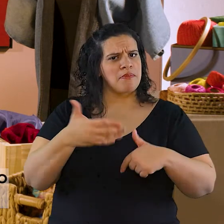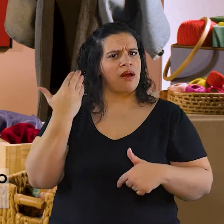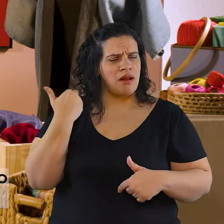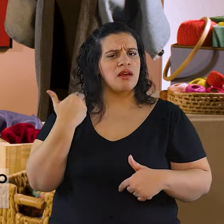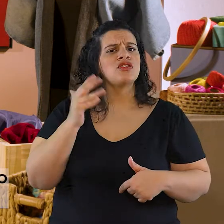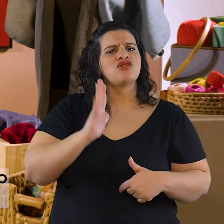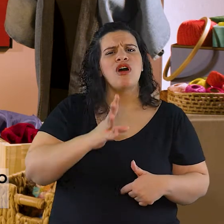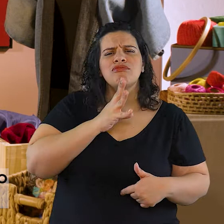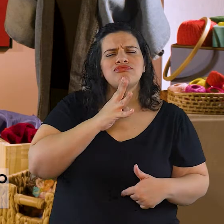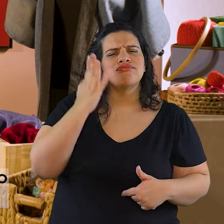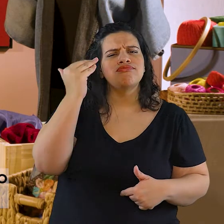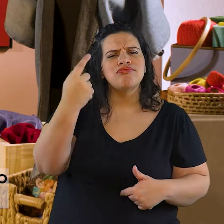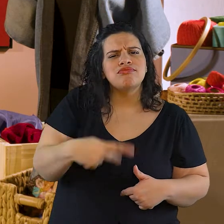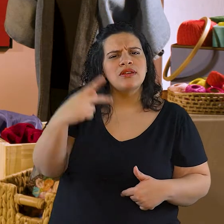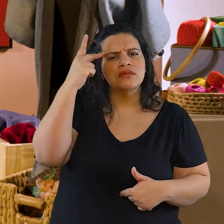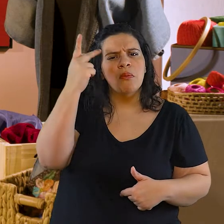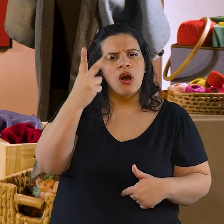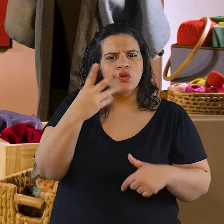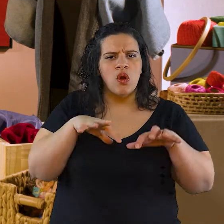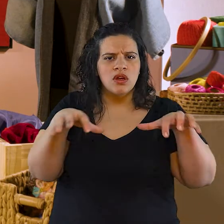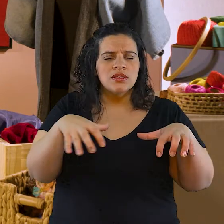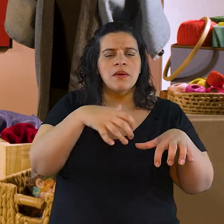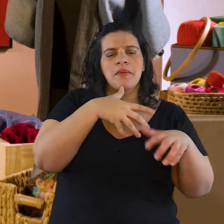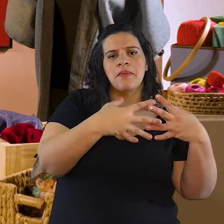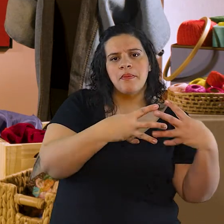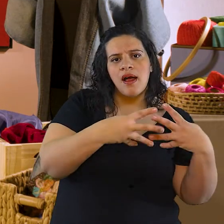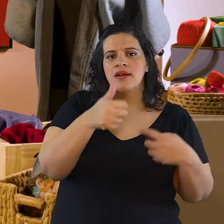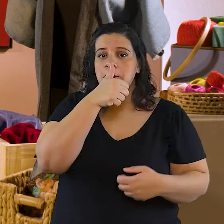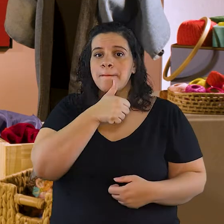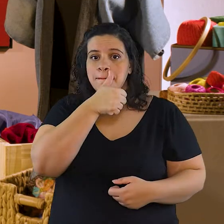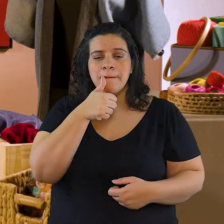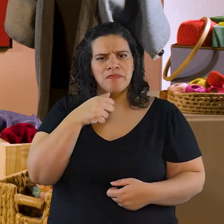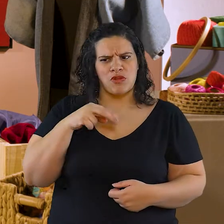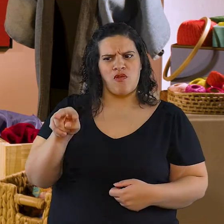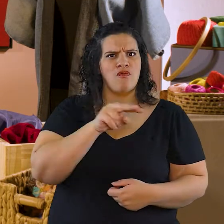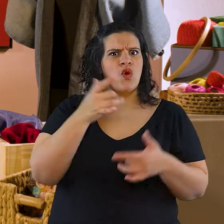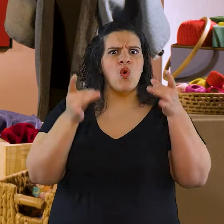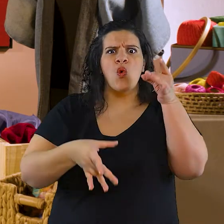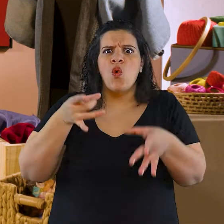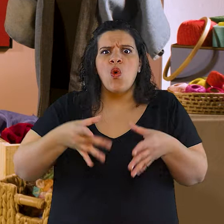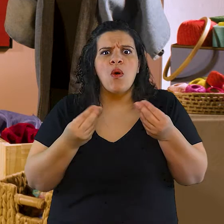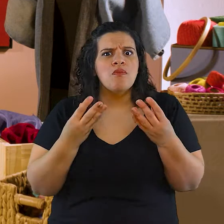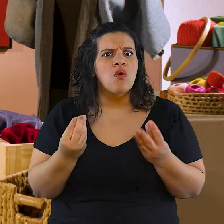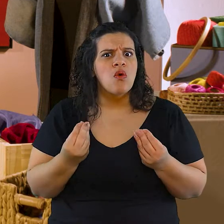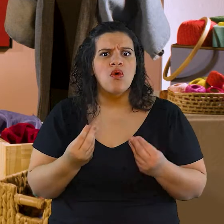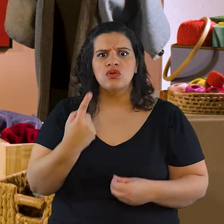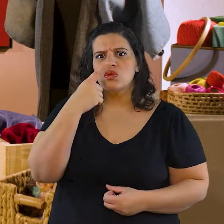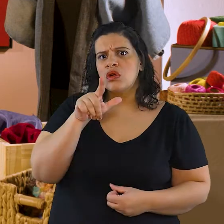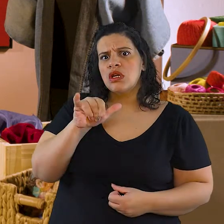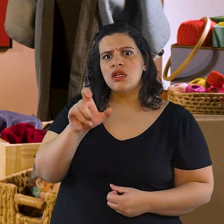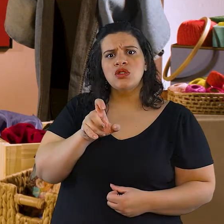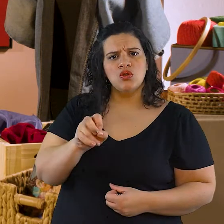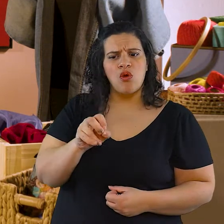daqui de São Paulo bem conhecidas de confecções, que é o Brás, Bom Retiro, e lá eu via que eles geravam muito lixo. E